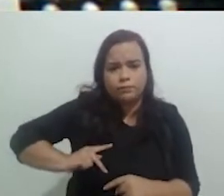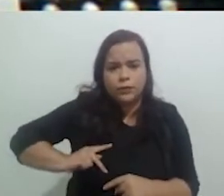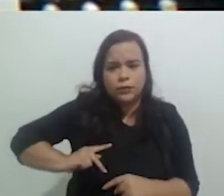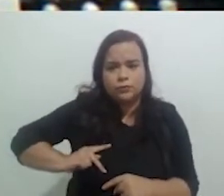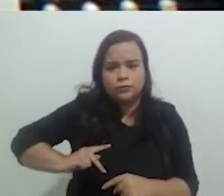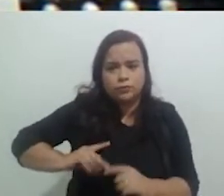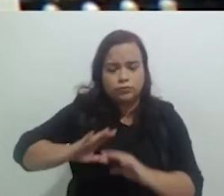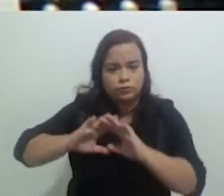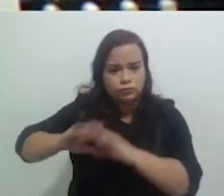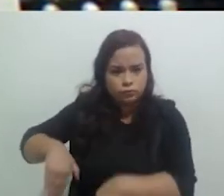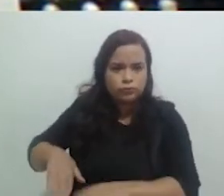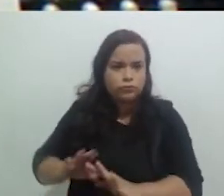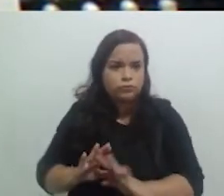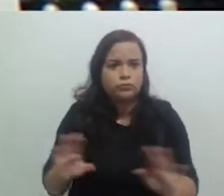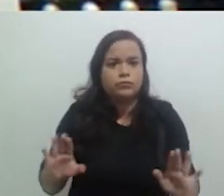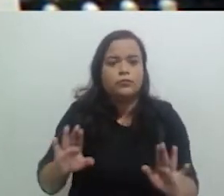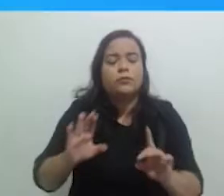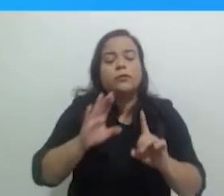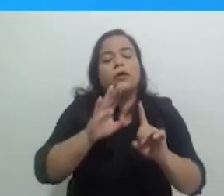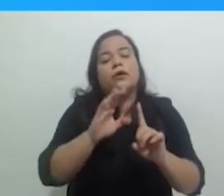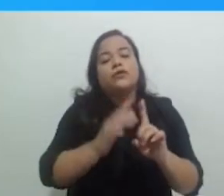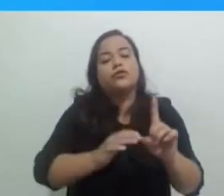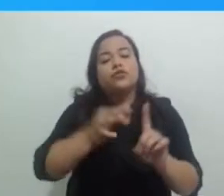Desembargador Ibanez tem a palavra.